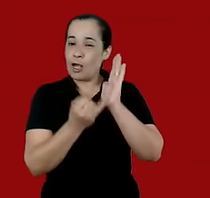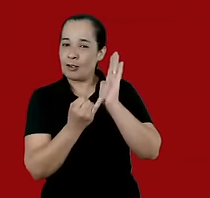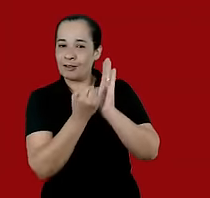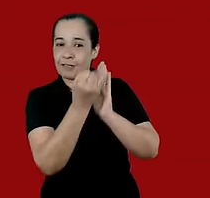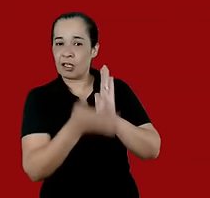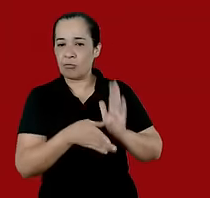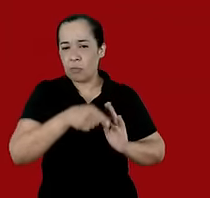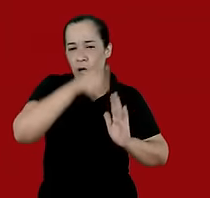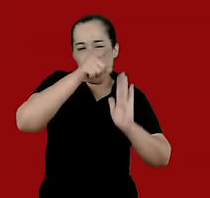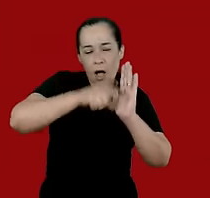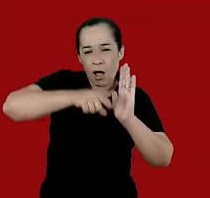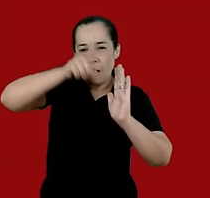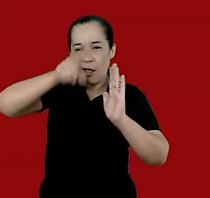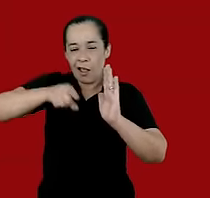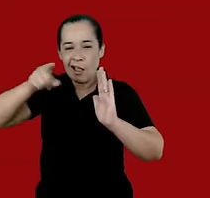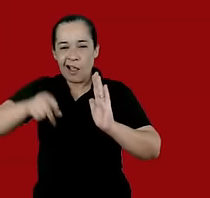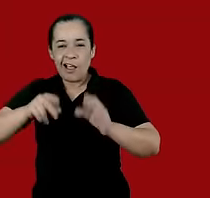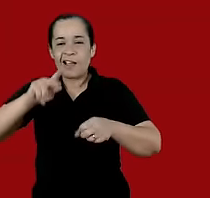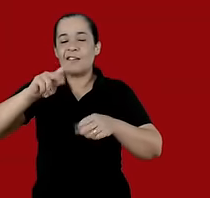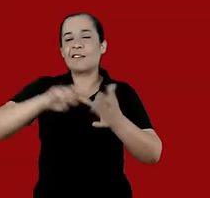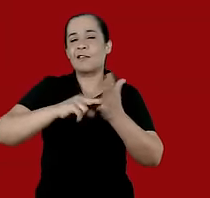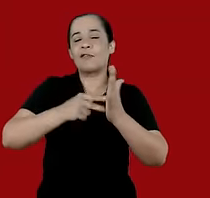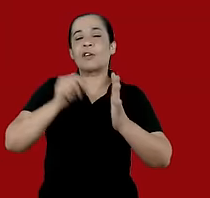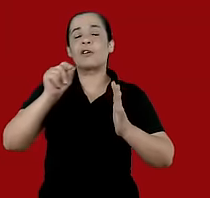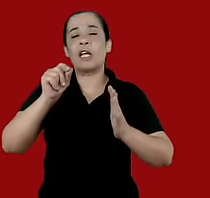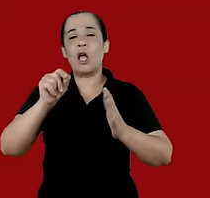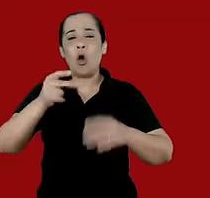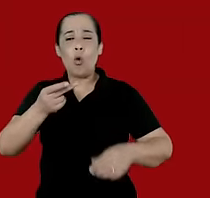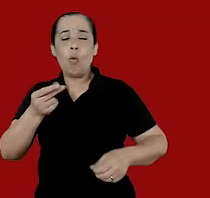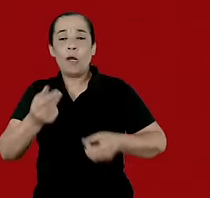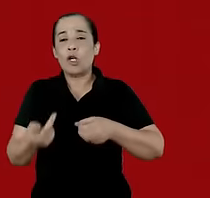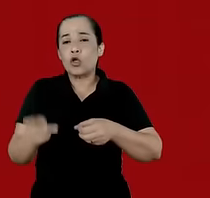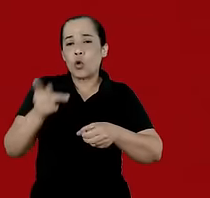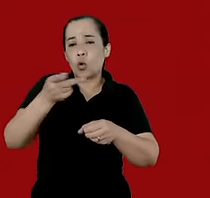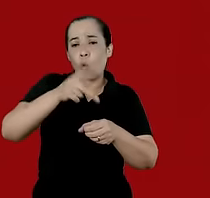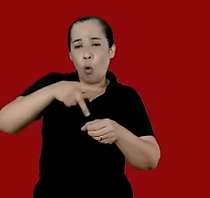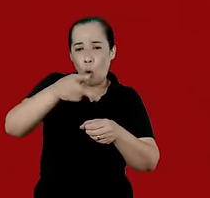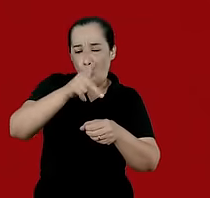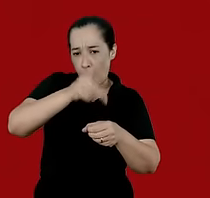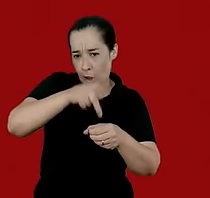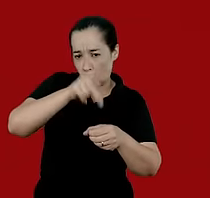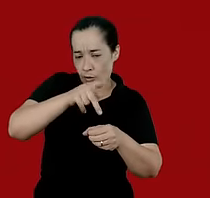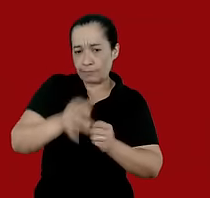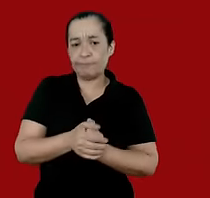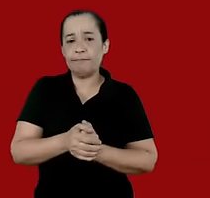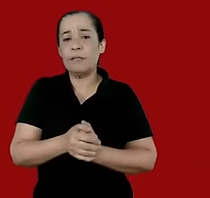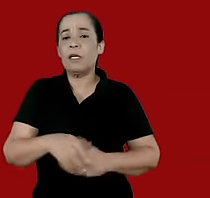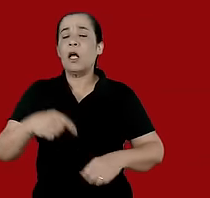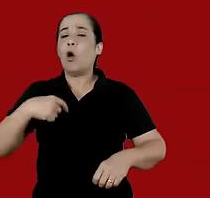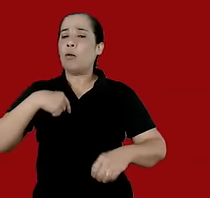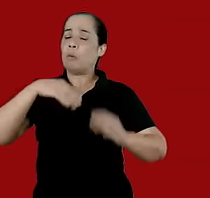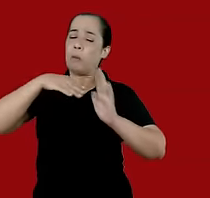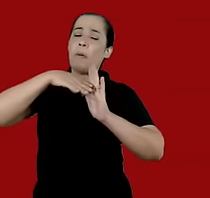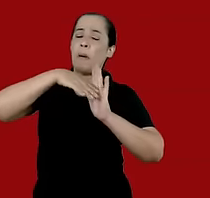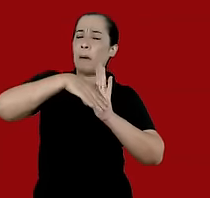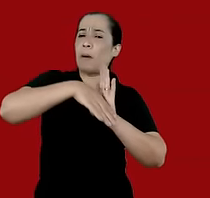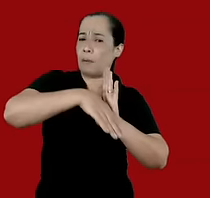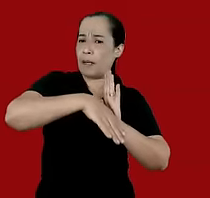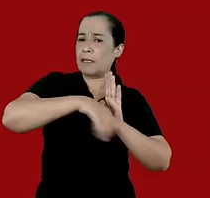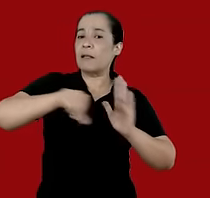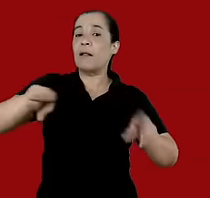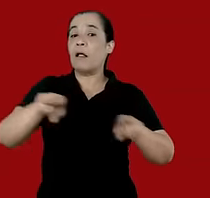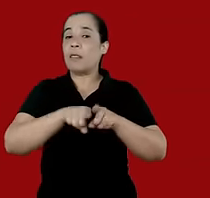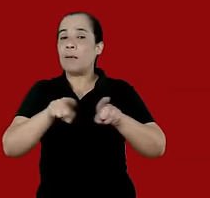preço o preço do petróleo né né então a gente vê os núcleos de inflação caindo mas ainda em níveis elevados a gente vê as Barrinhas